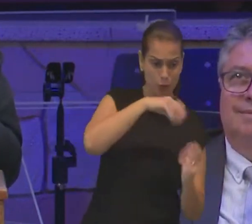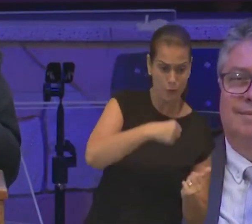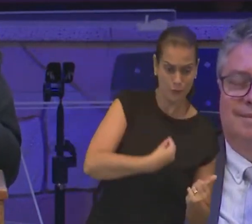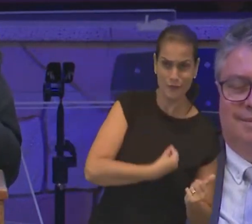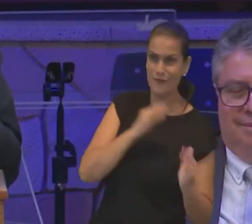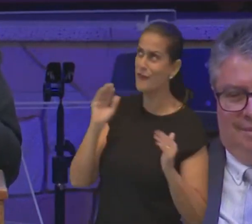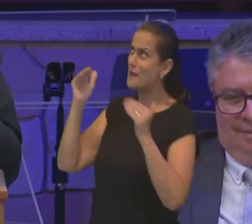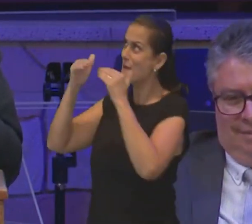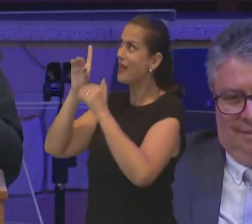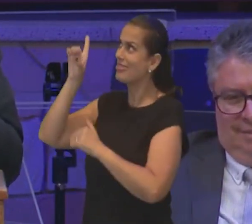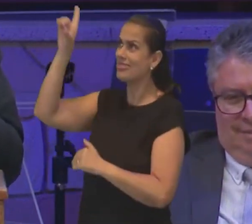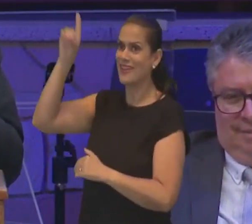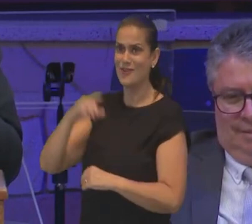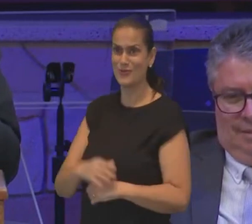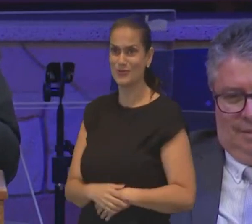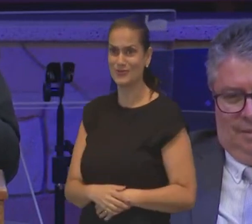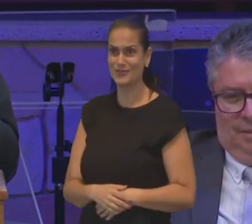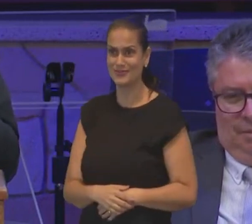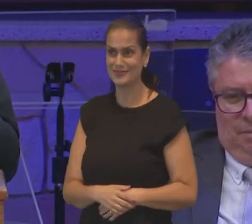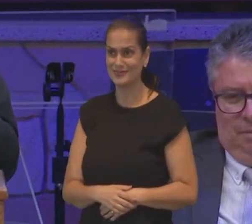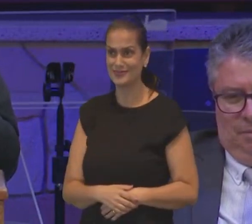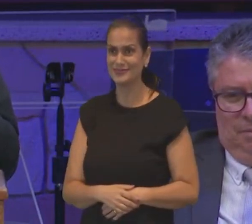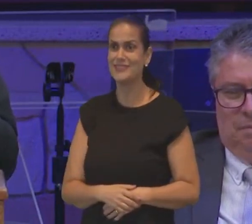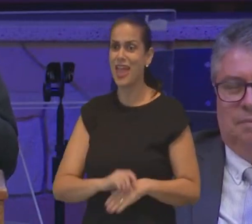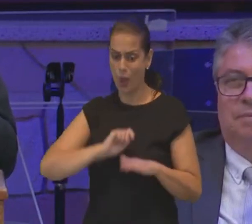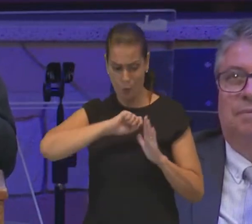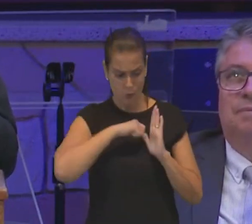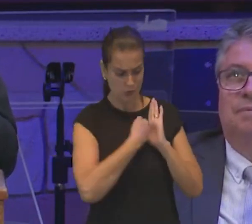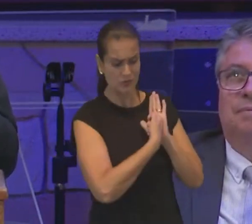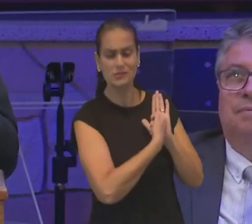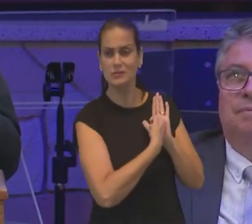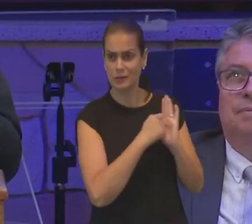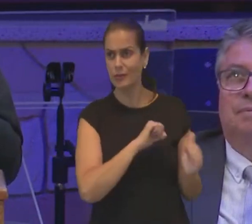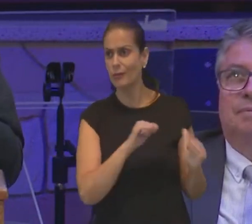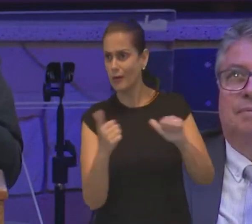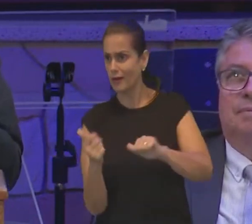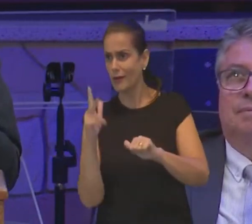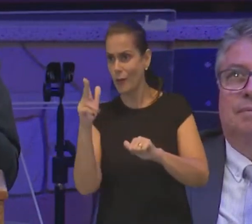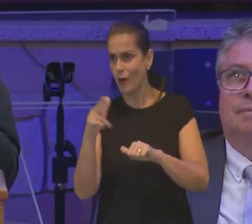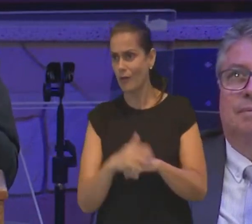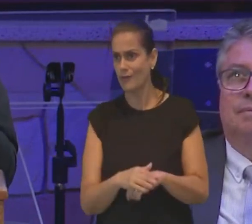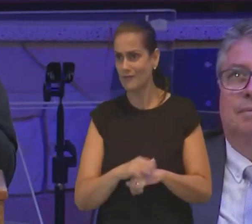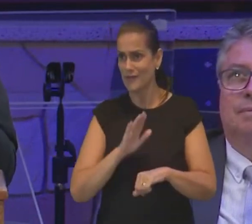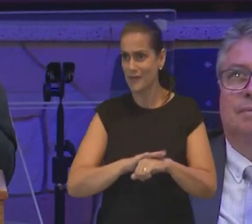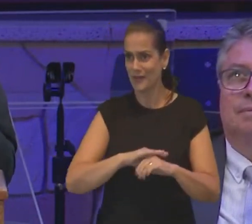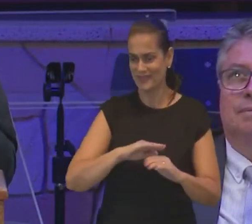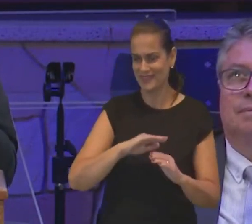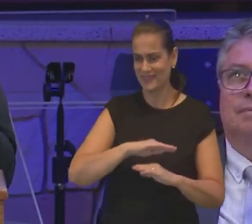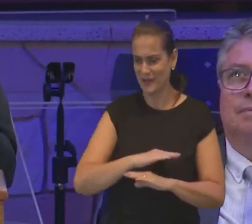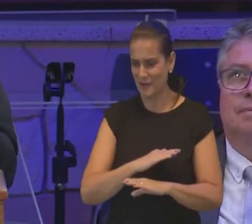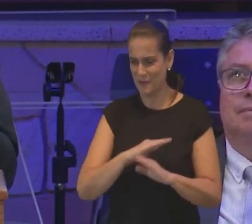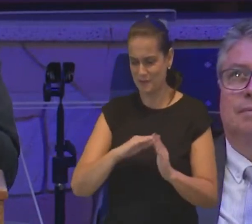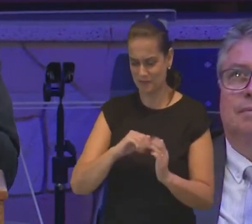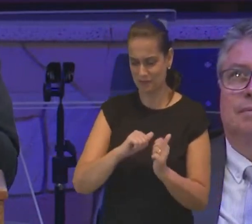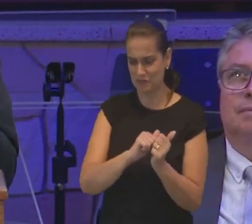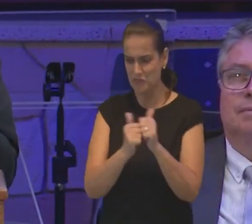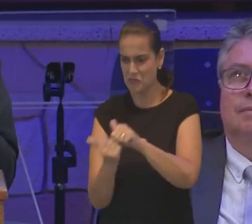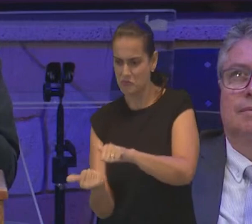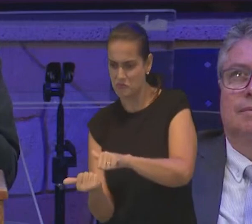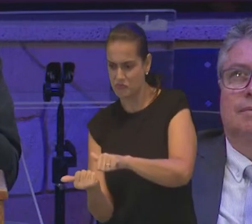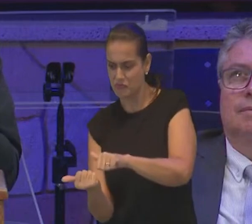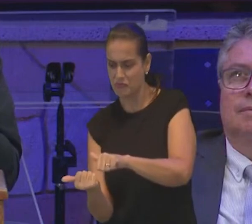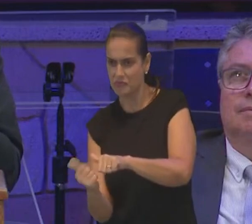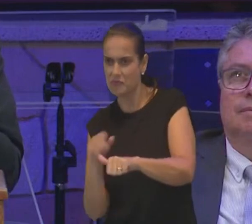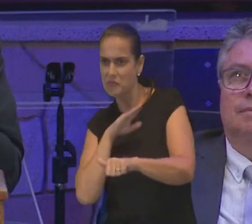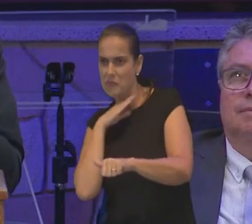Deus. Esse é o simbolismo do batismo. Quando deita na água, ele está ali